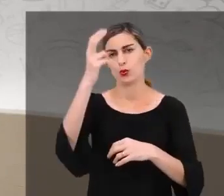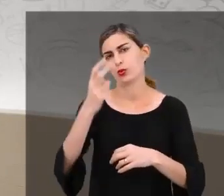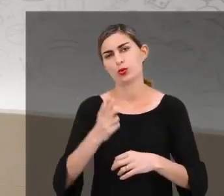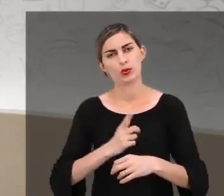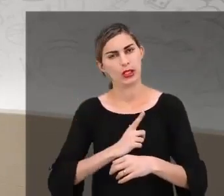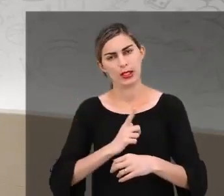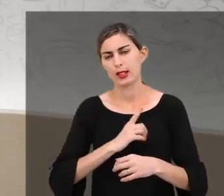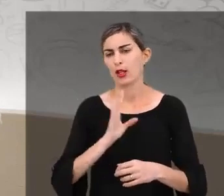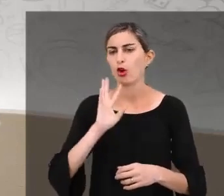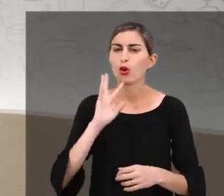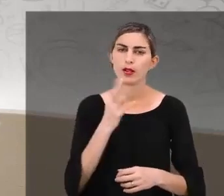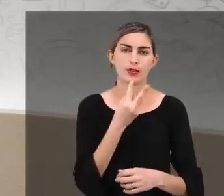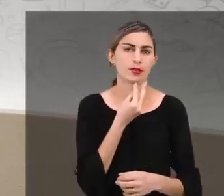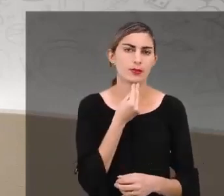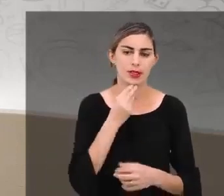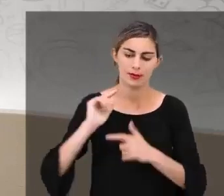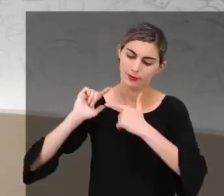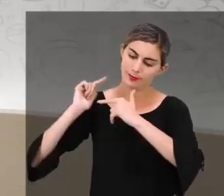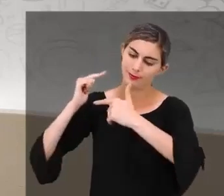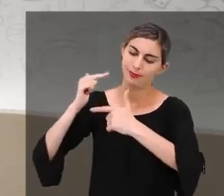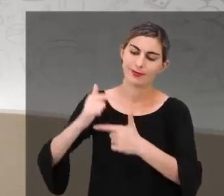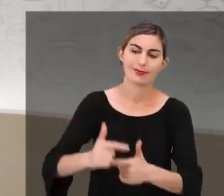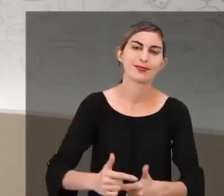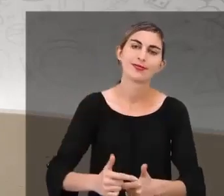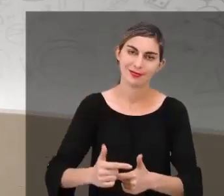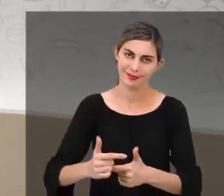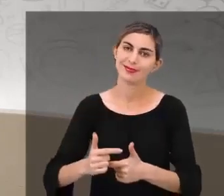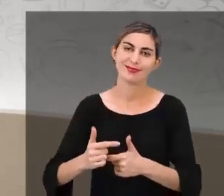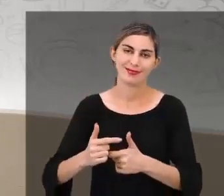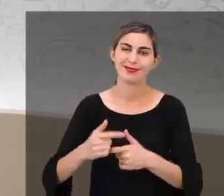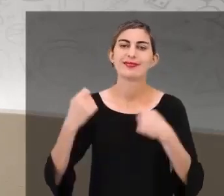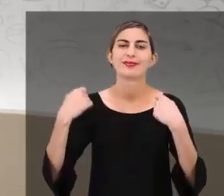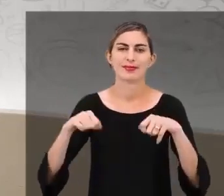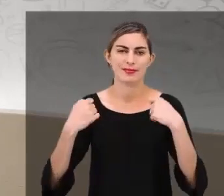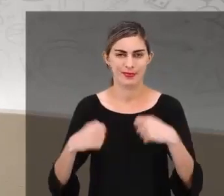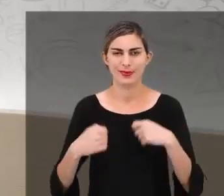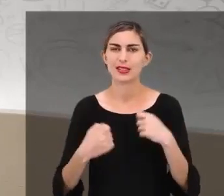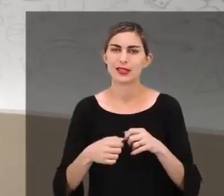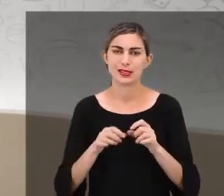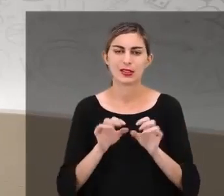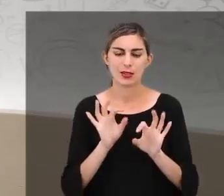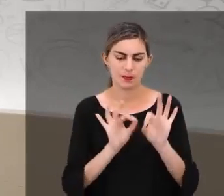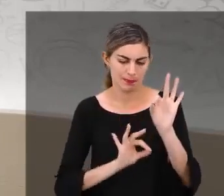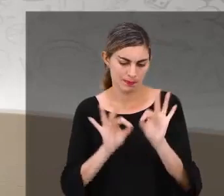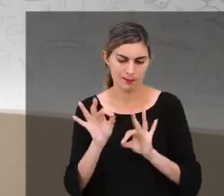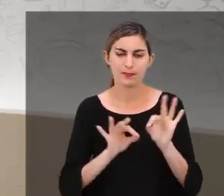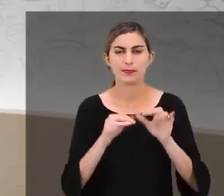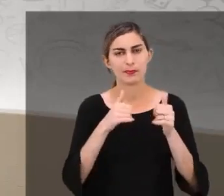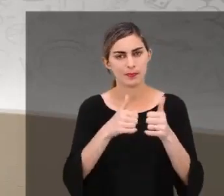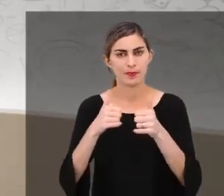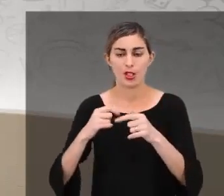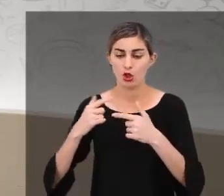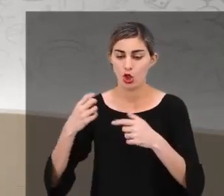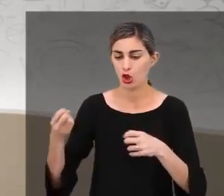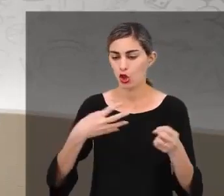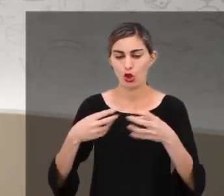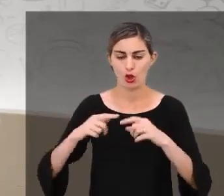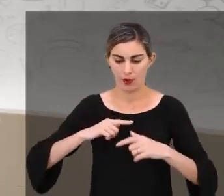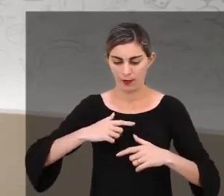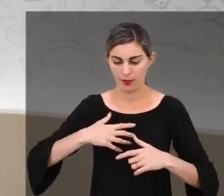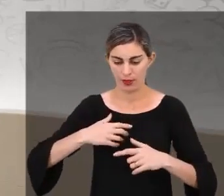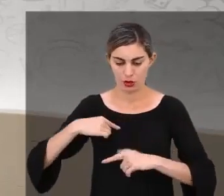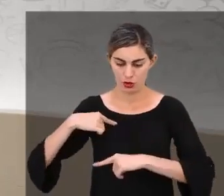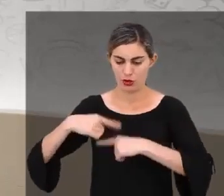conhecimento registrado. Esse legado ele precisa ser devidamente tratado para gerações, tanto as